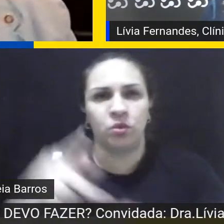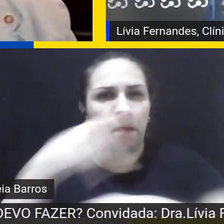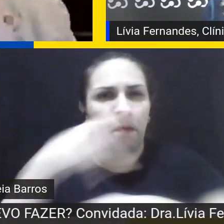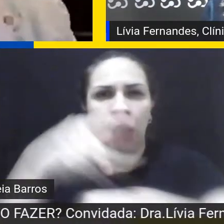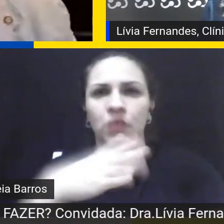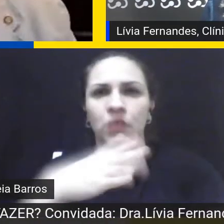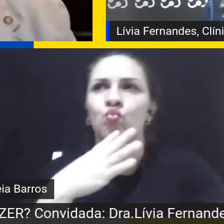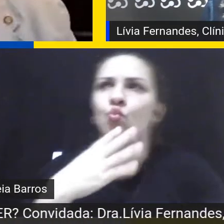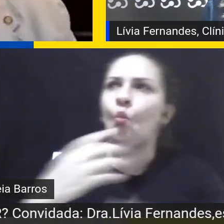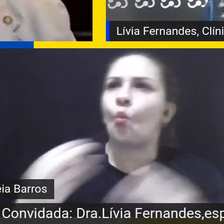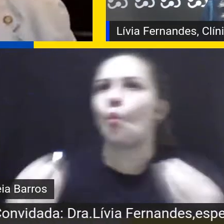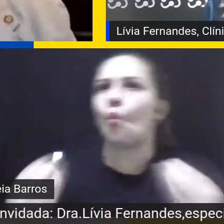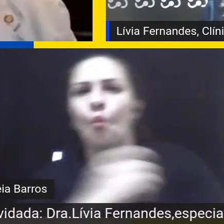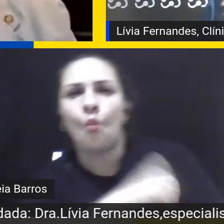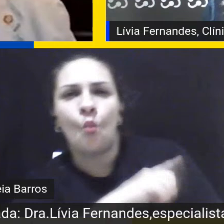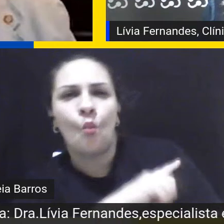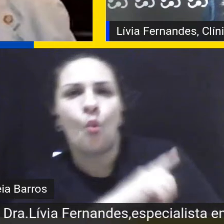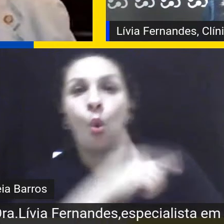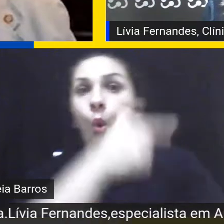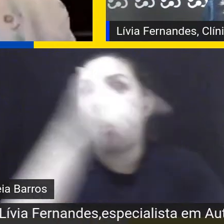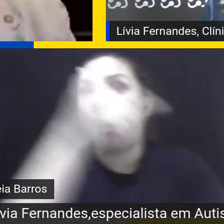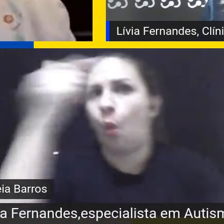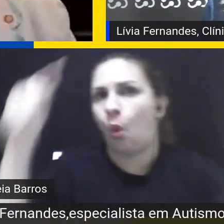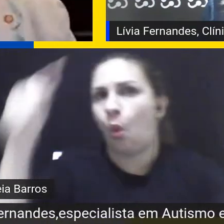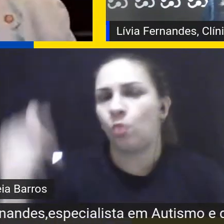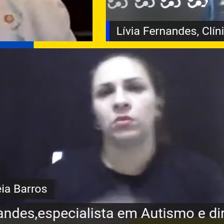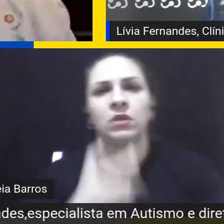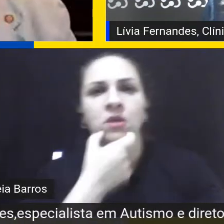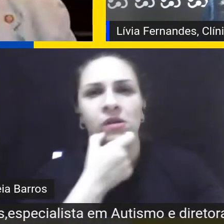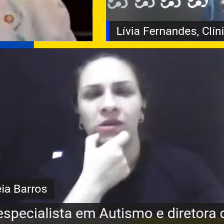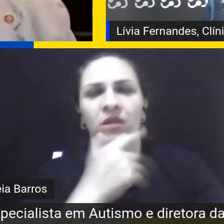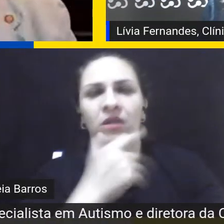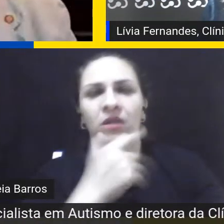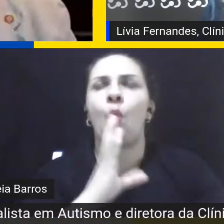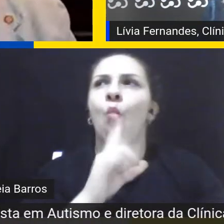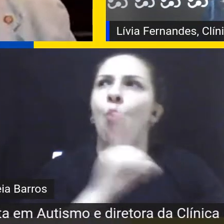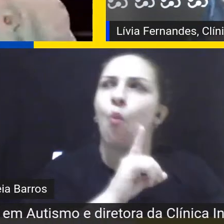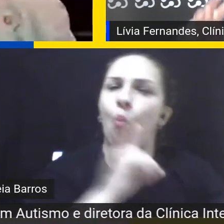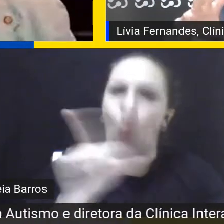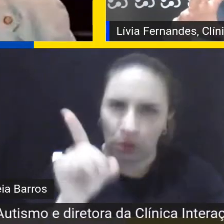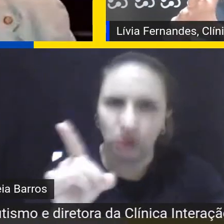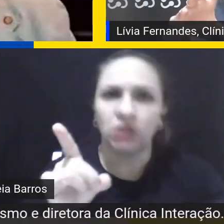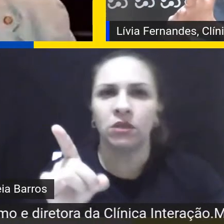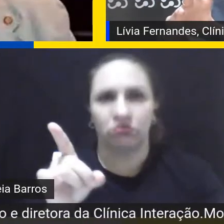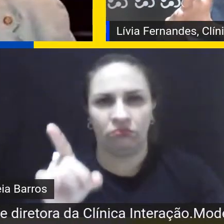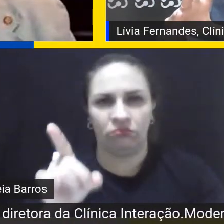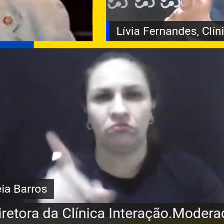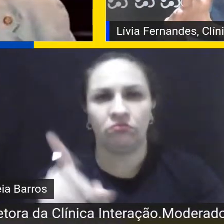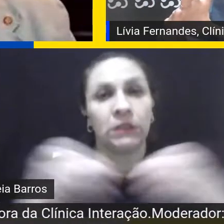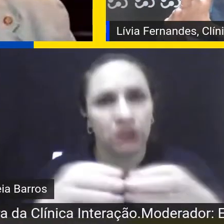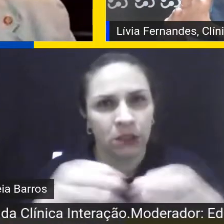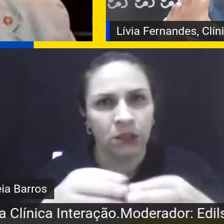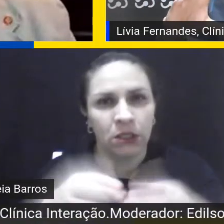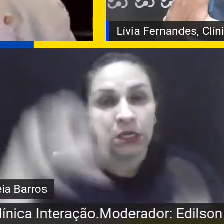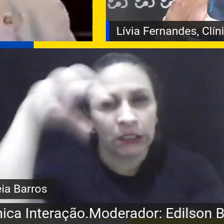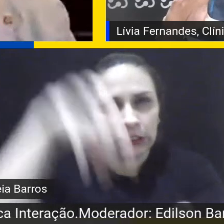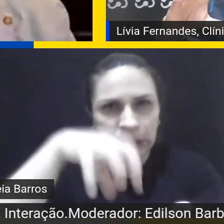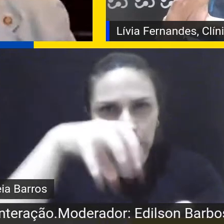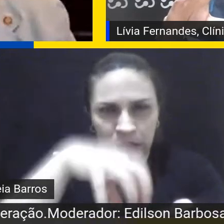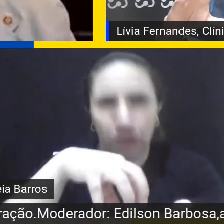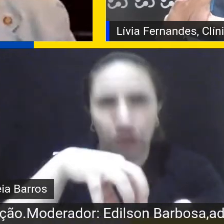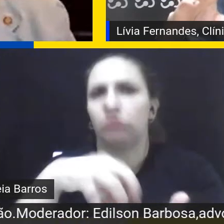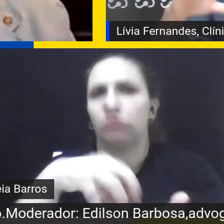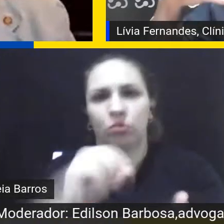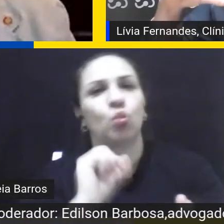gente foi num centro de reabilitação na Inglaterra, que lá na Inglaterra é um centro que